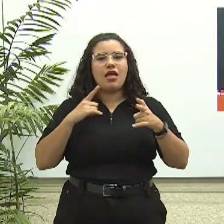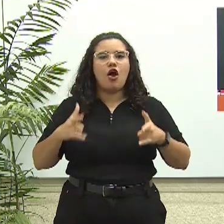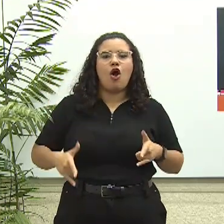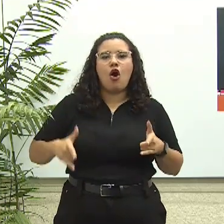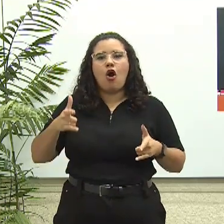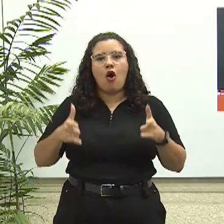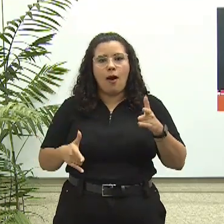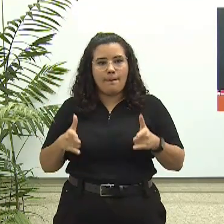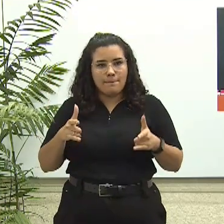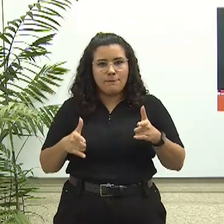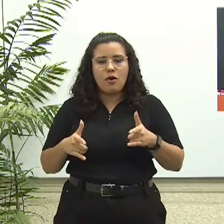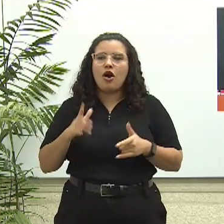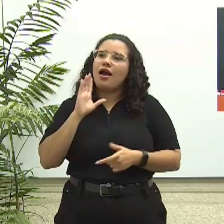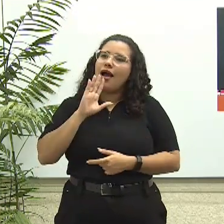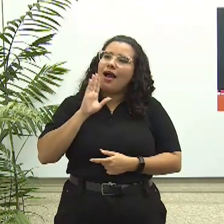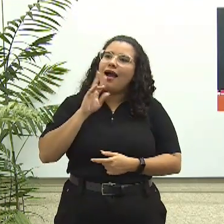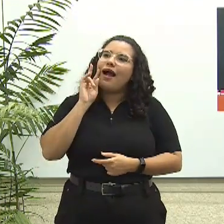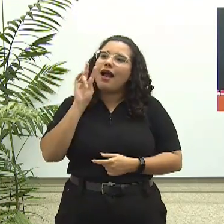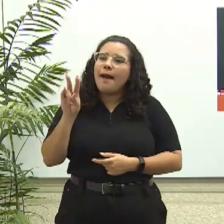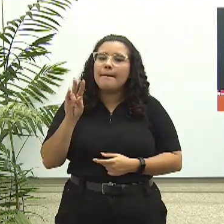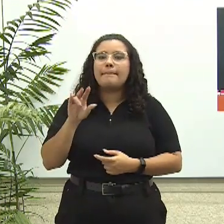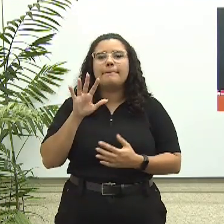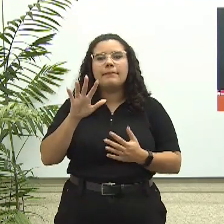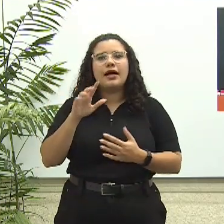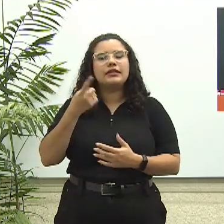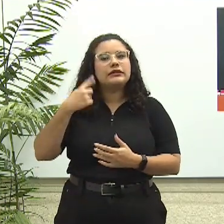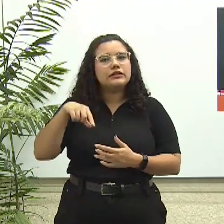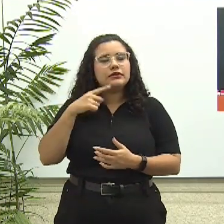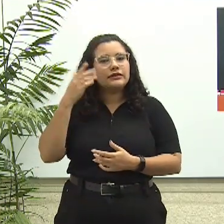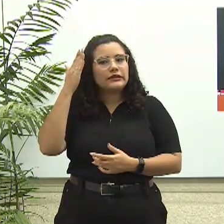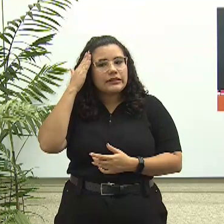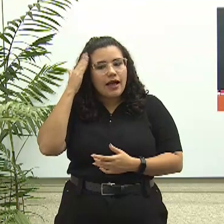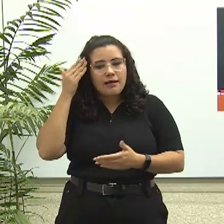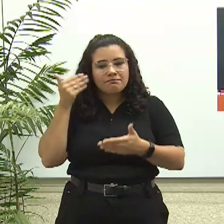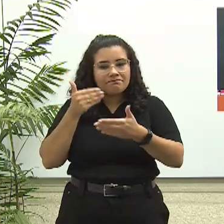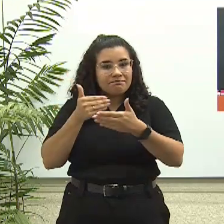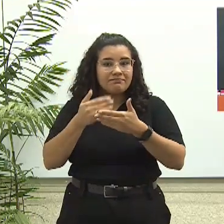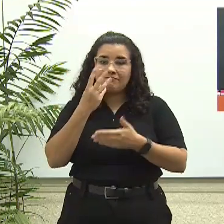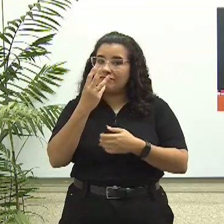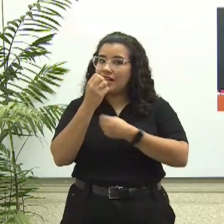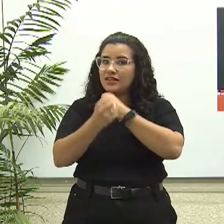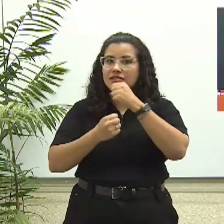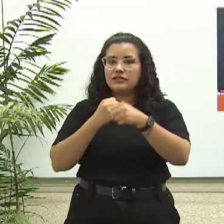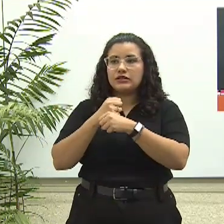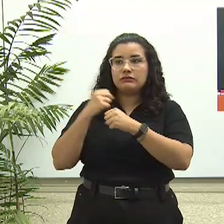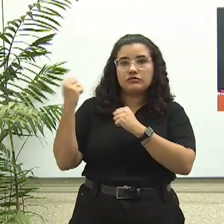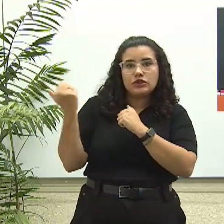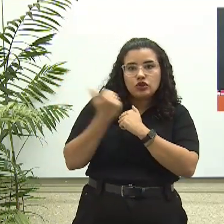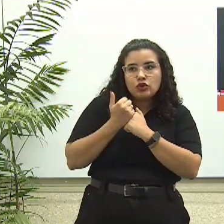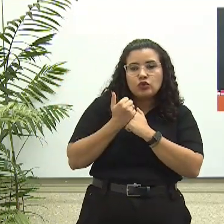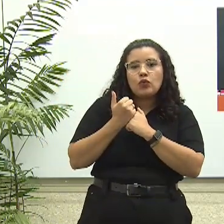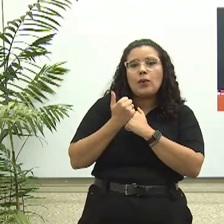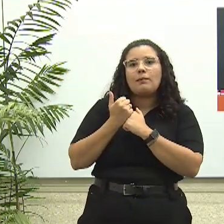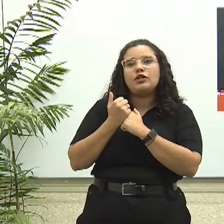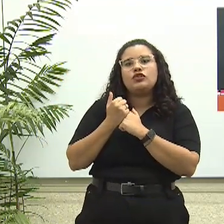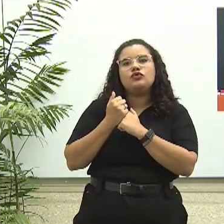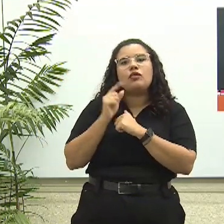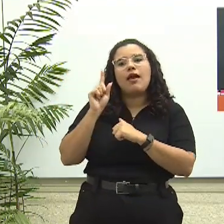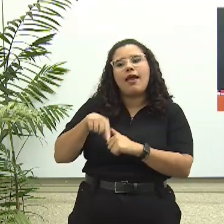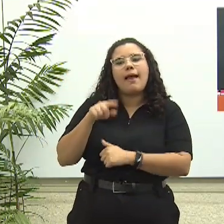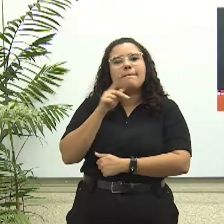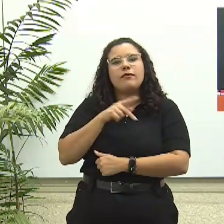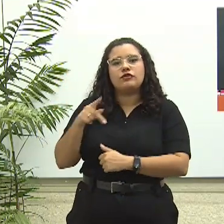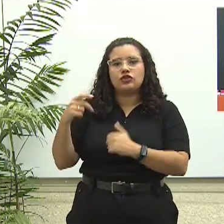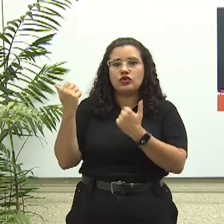a previsão é que assim são em três anos não é que a gente vai ver ser substituído por uma Persona um professor